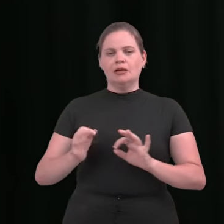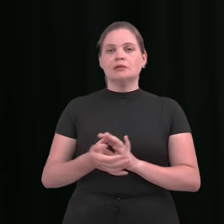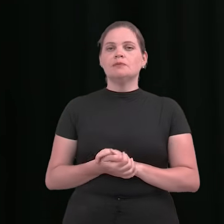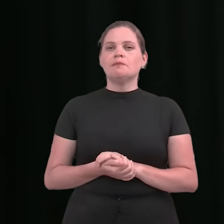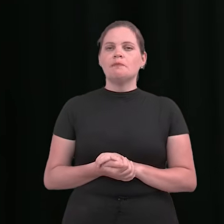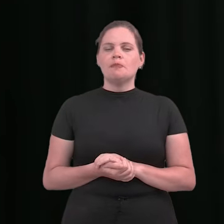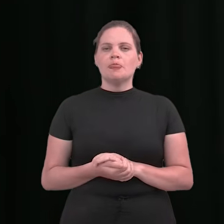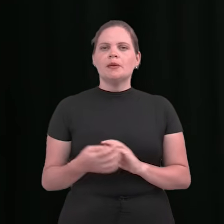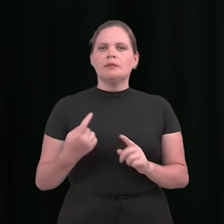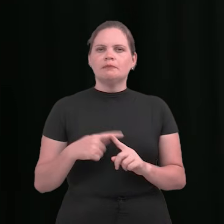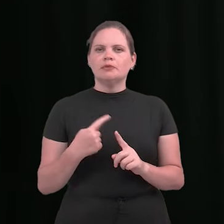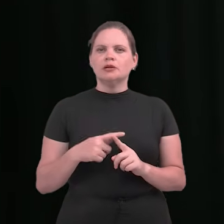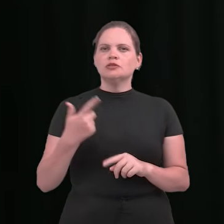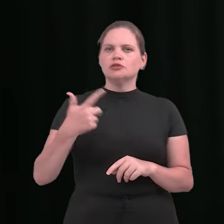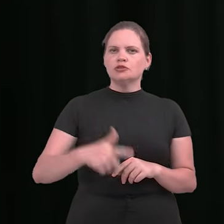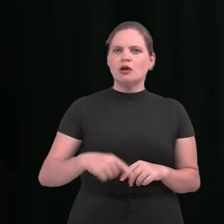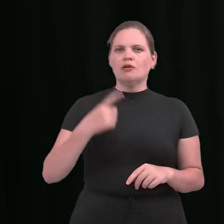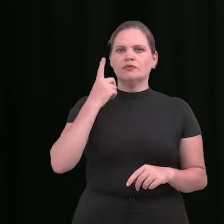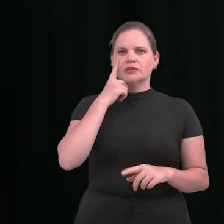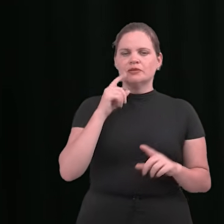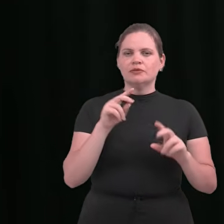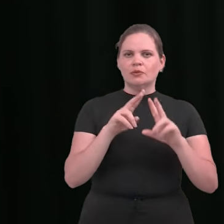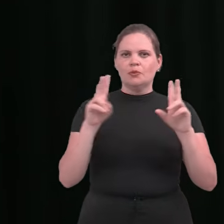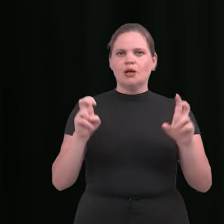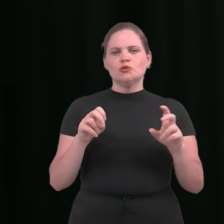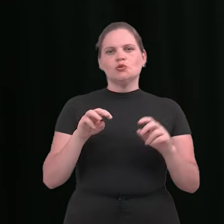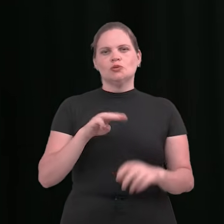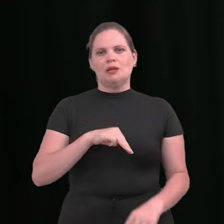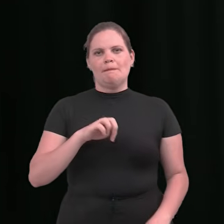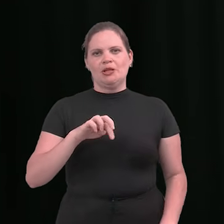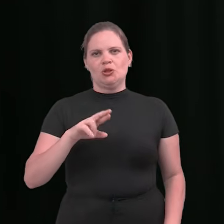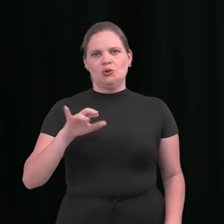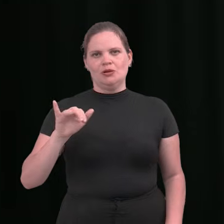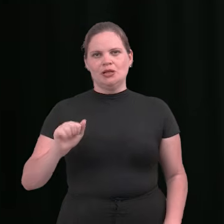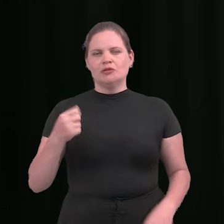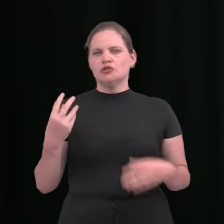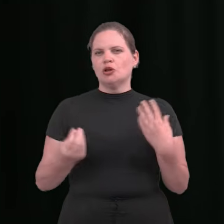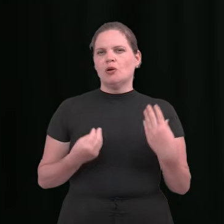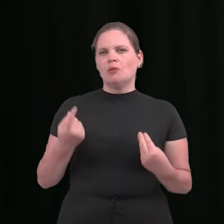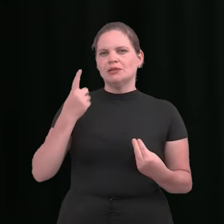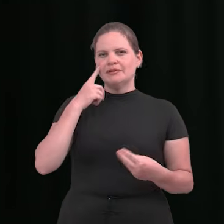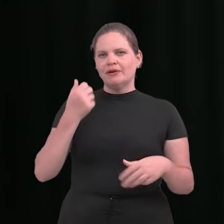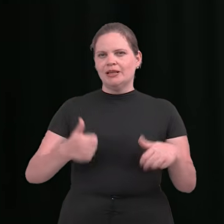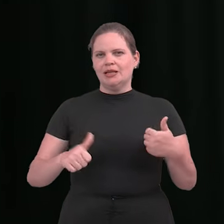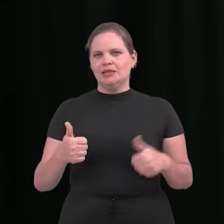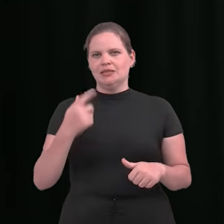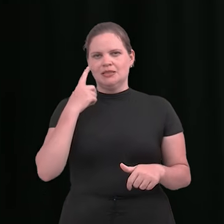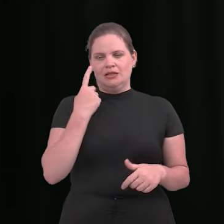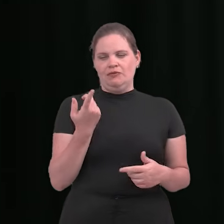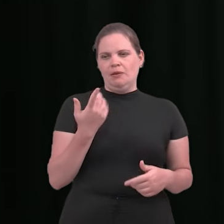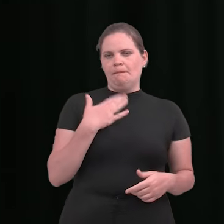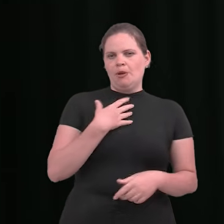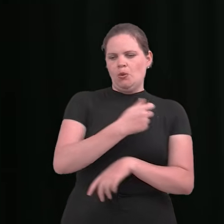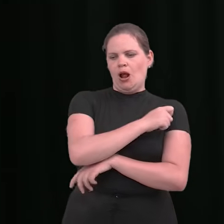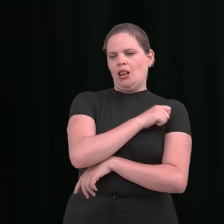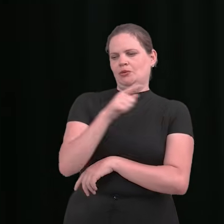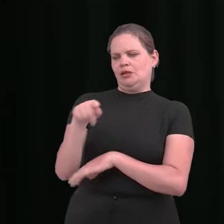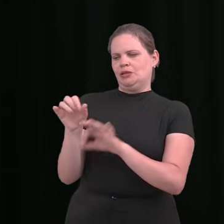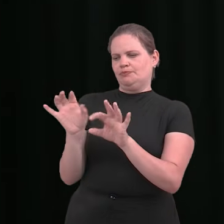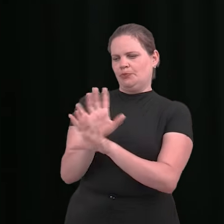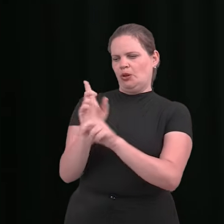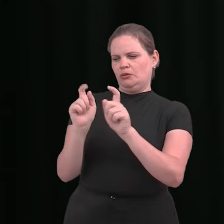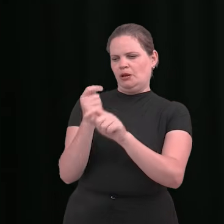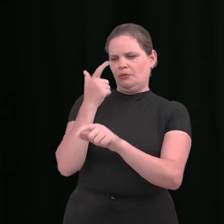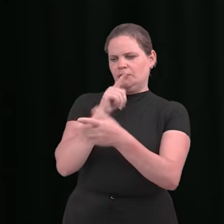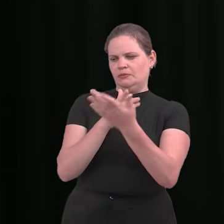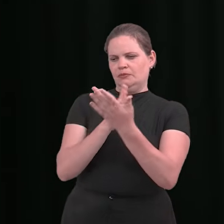também, mais uma vez, entra a questão da mentoria, né? E você dosar as coisas. Como que o meu aluno ele está suficientemente preparado para